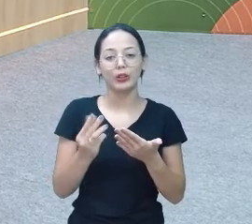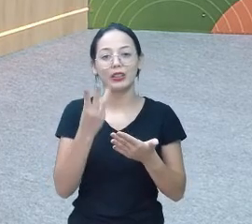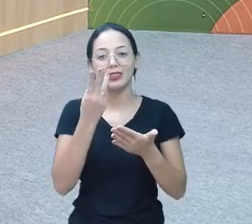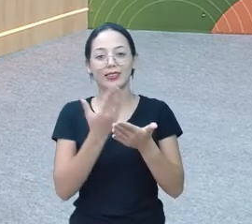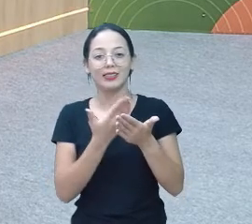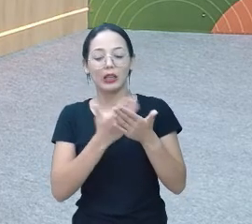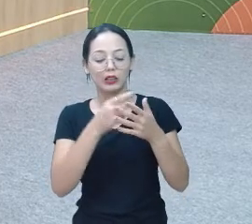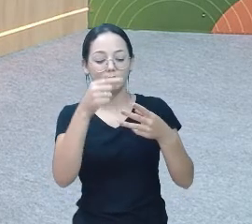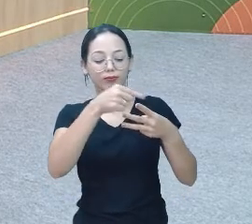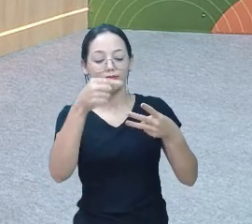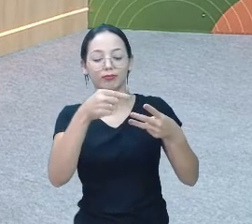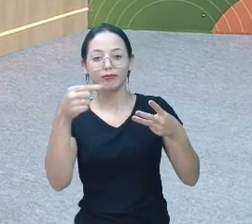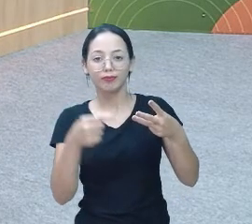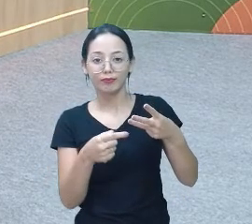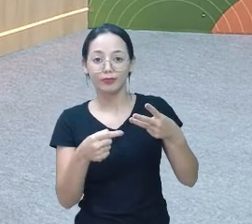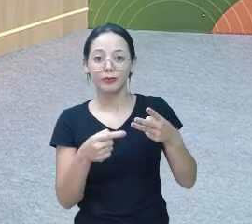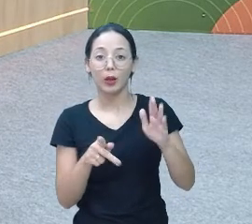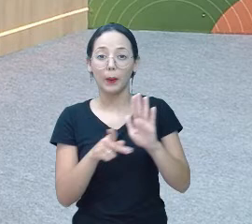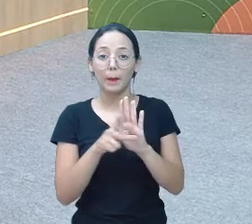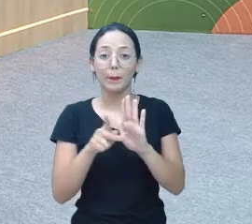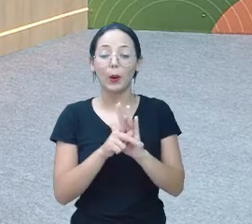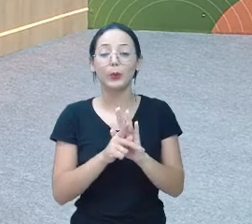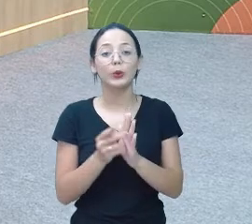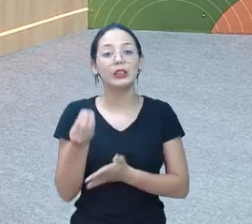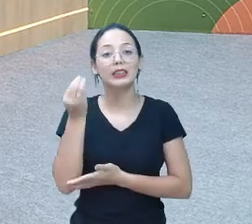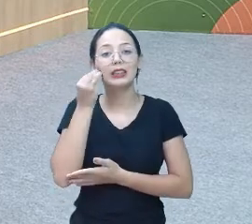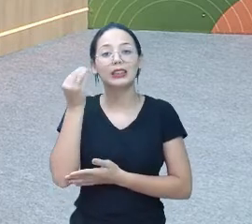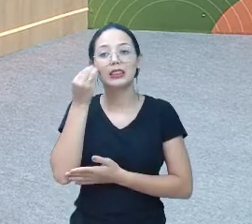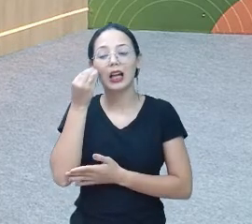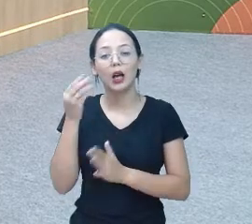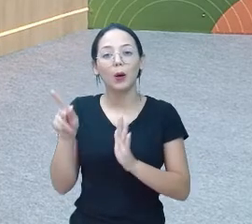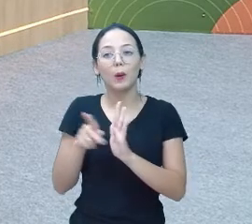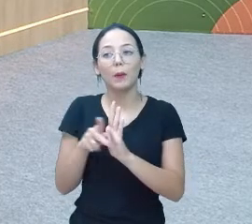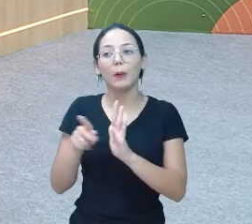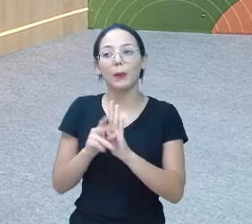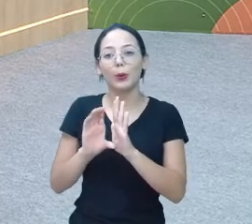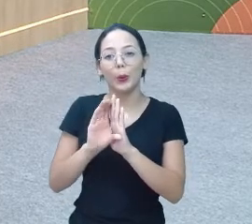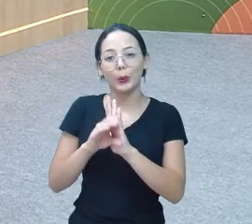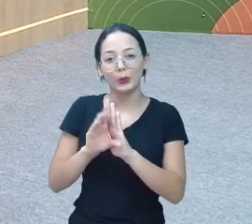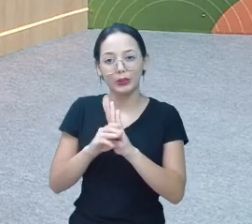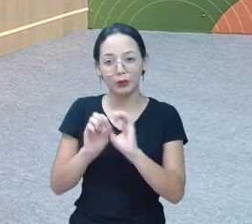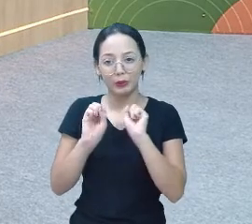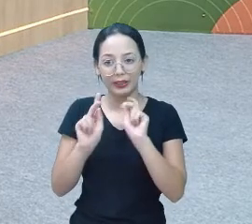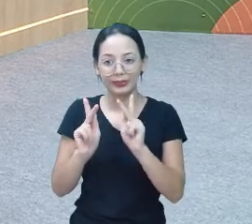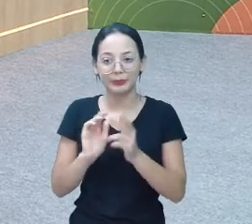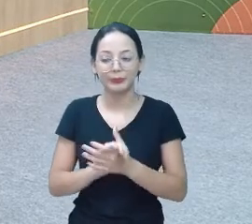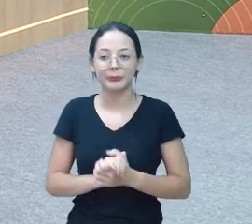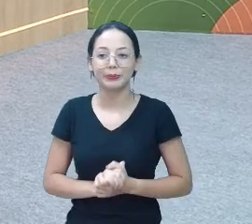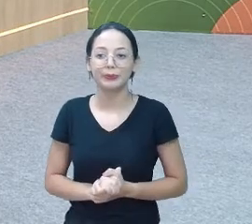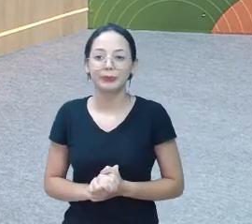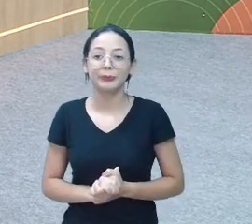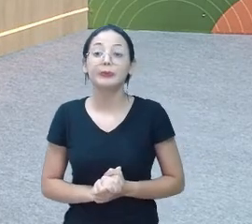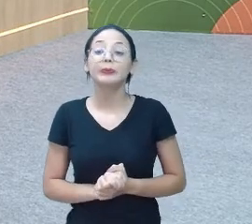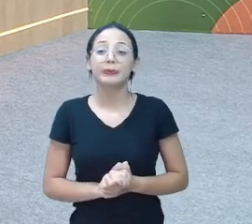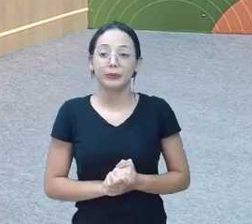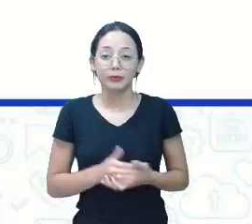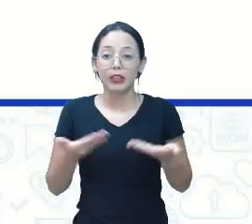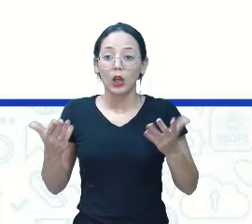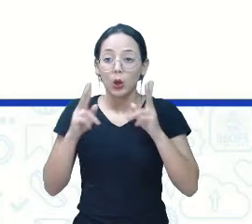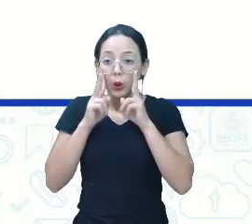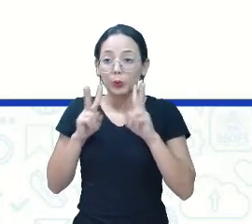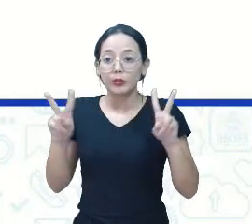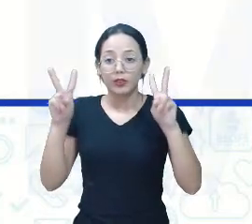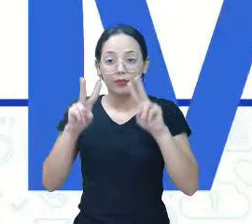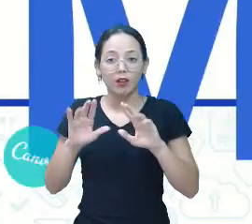aulas. A gente vai partir do concreto para tentar chegar no conceitual, tá certo? Então, a gente vai